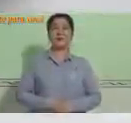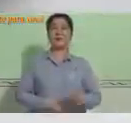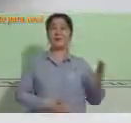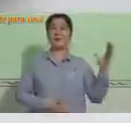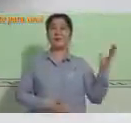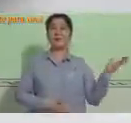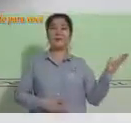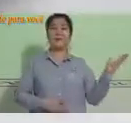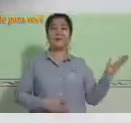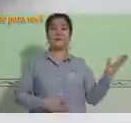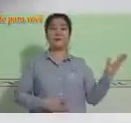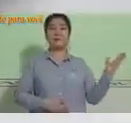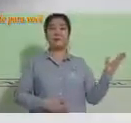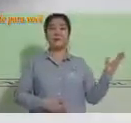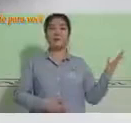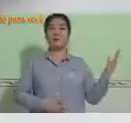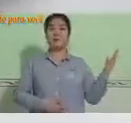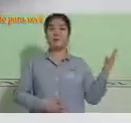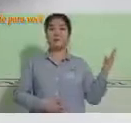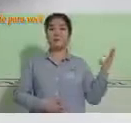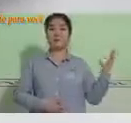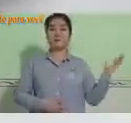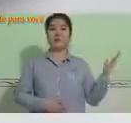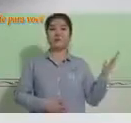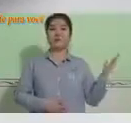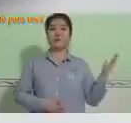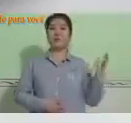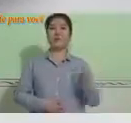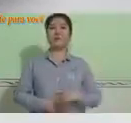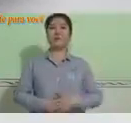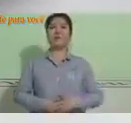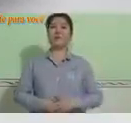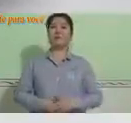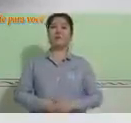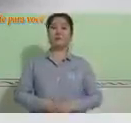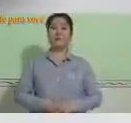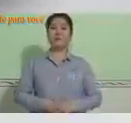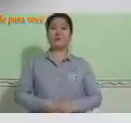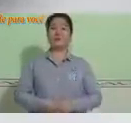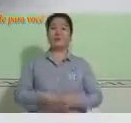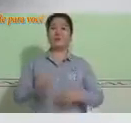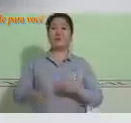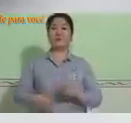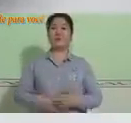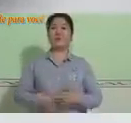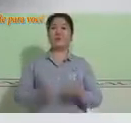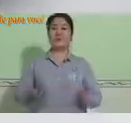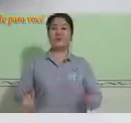secid lhe o pior ds hfr até acento agudo a uece mil reais